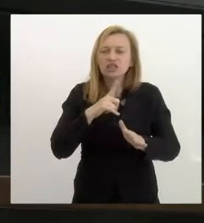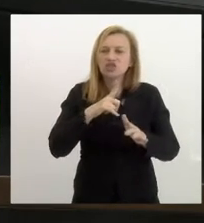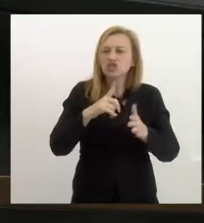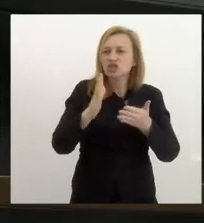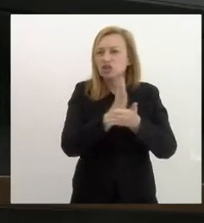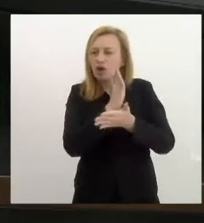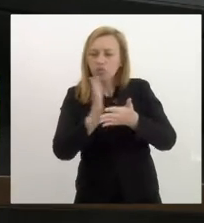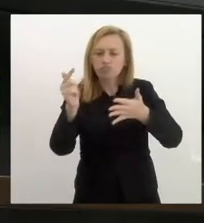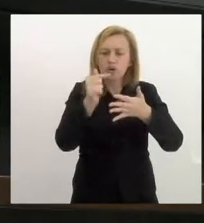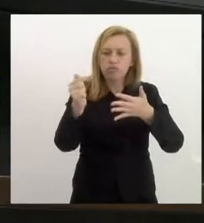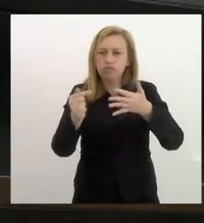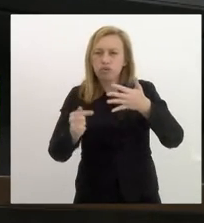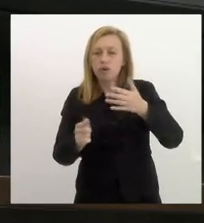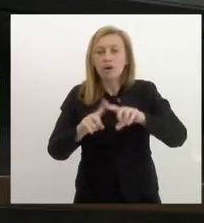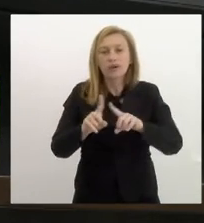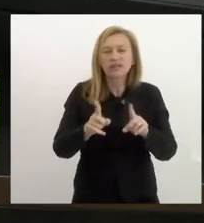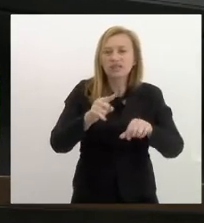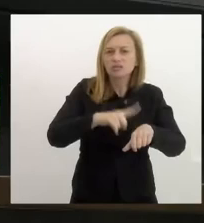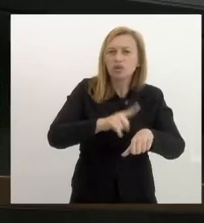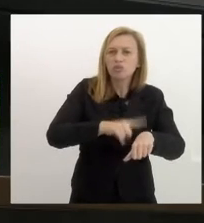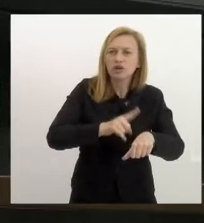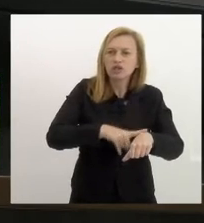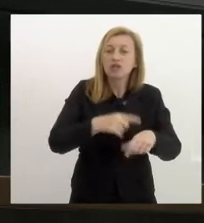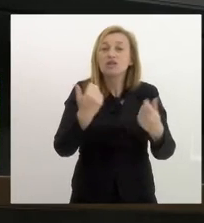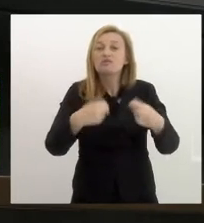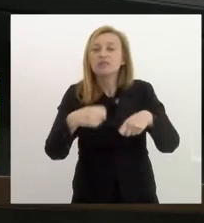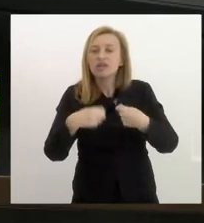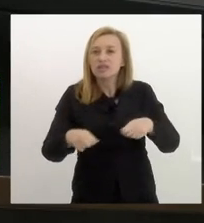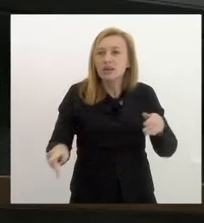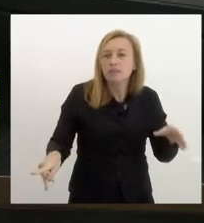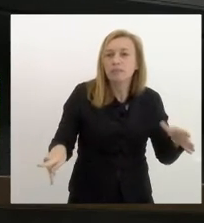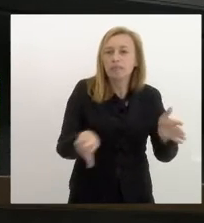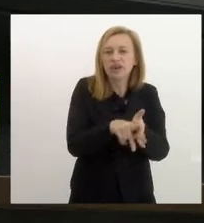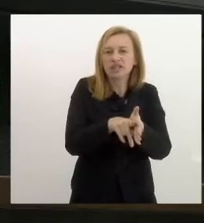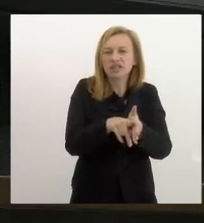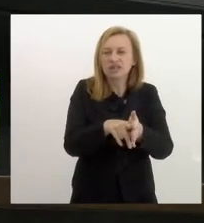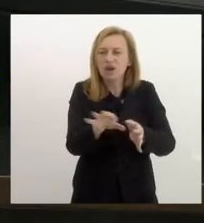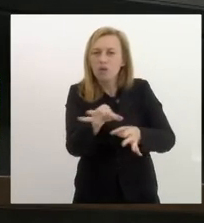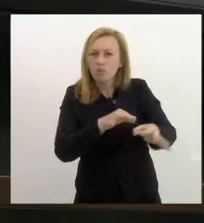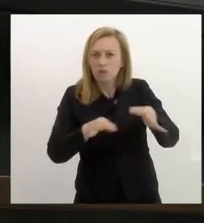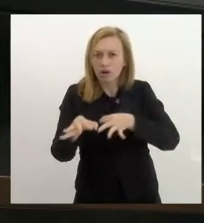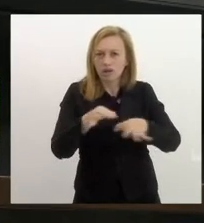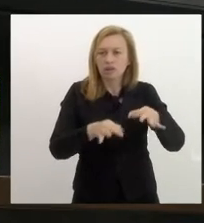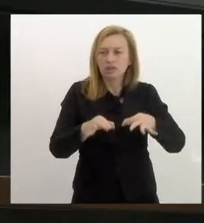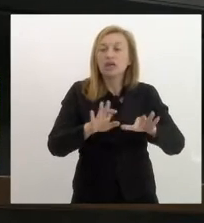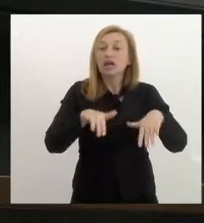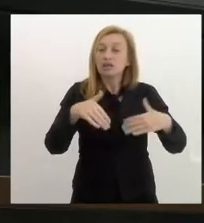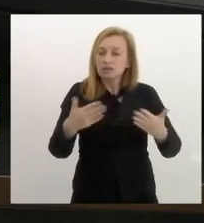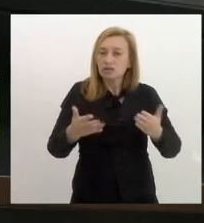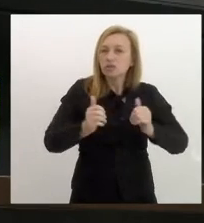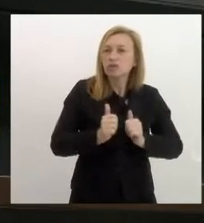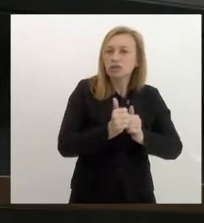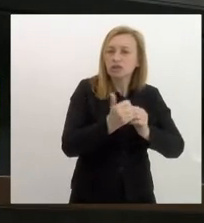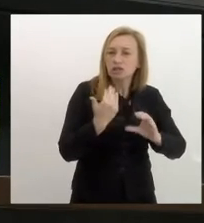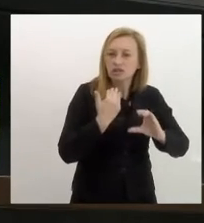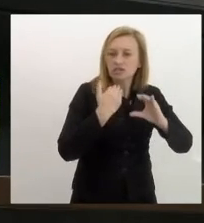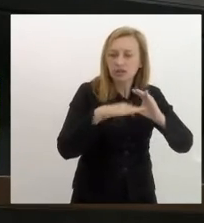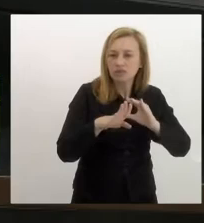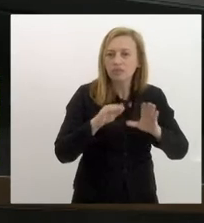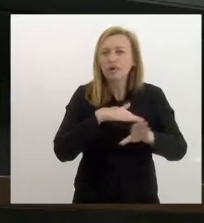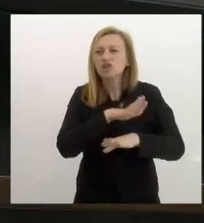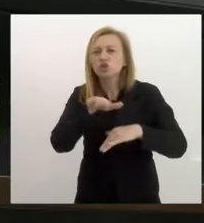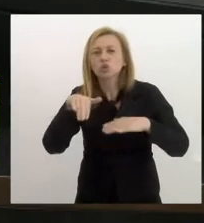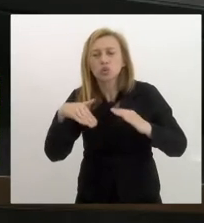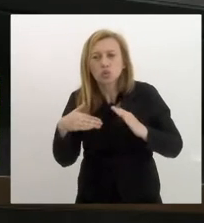compensações nesse momento eles precisam fazer parte do plano então nós encaminhamos a todos